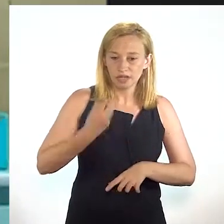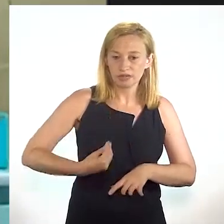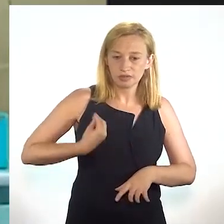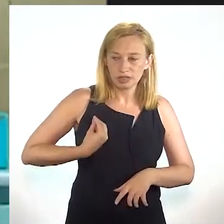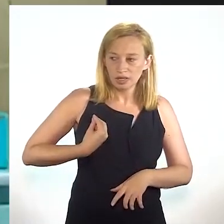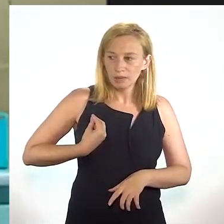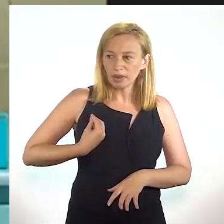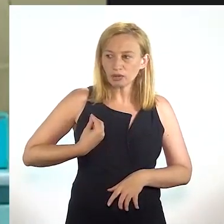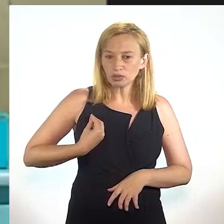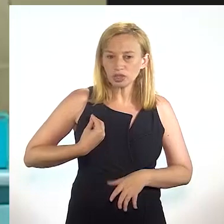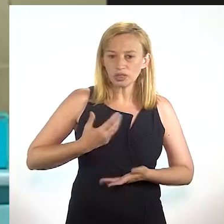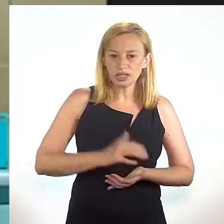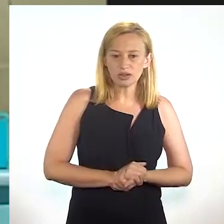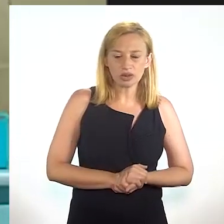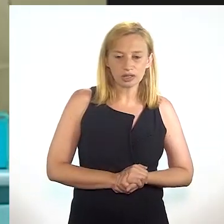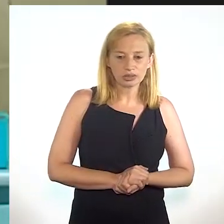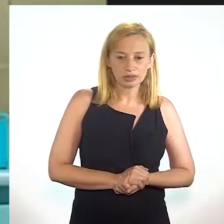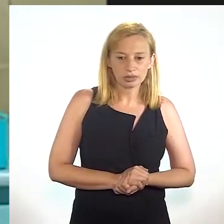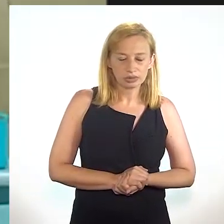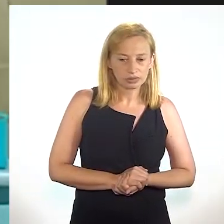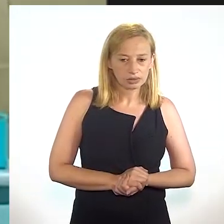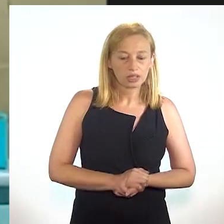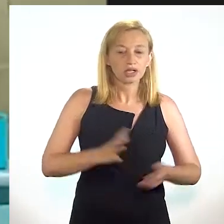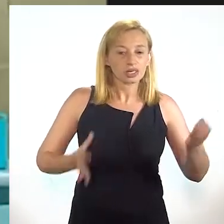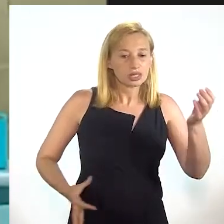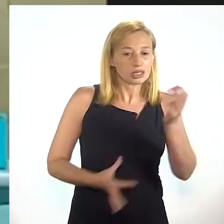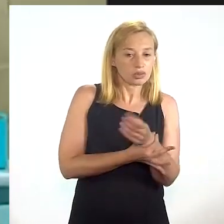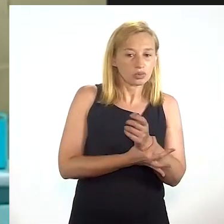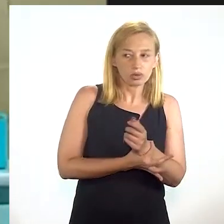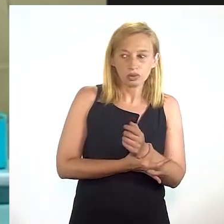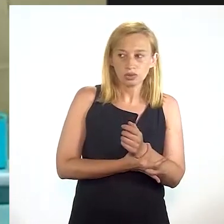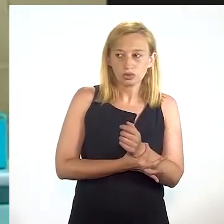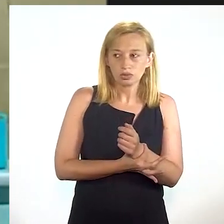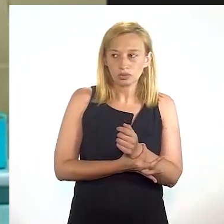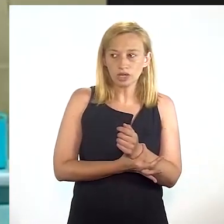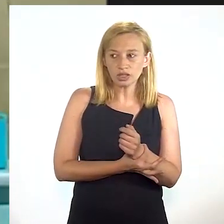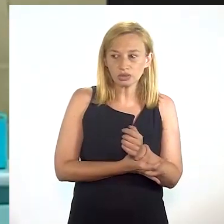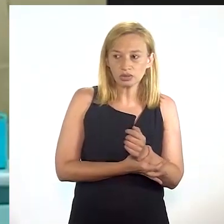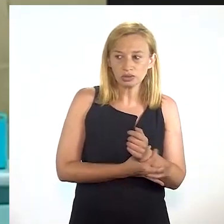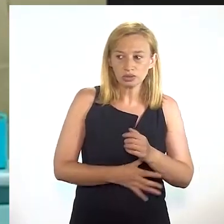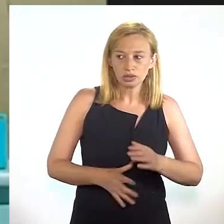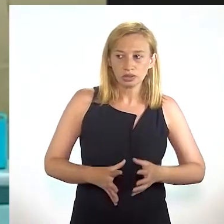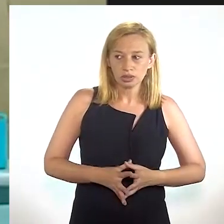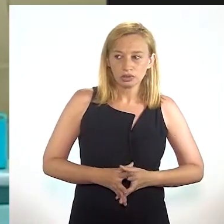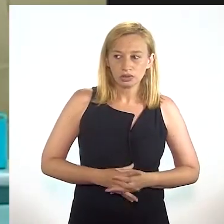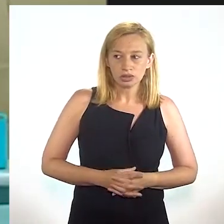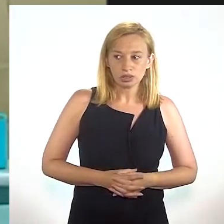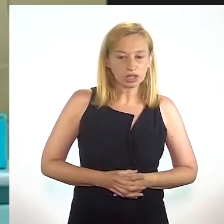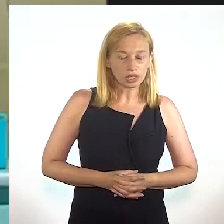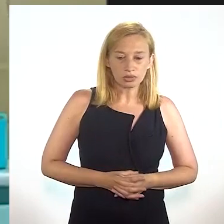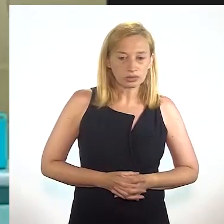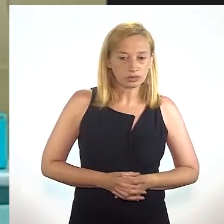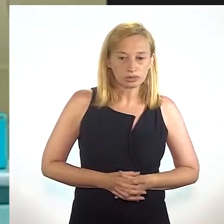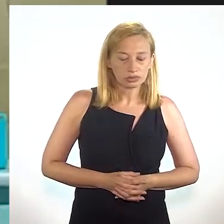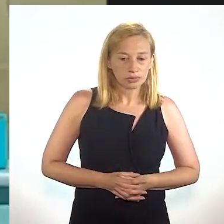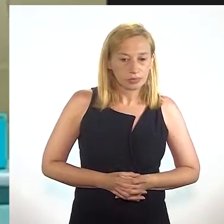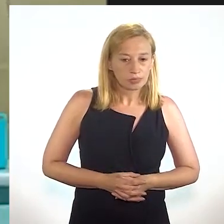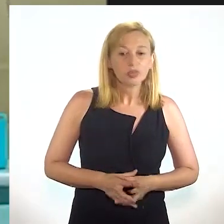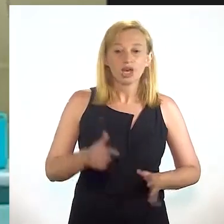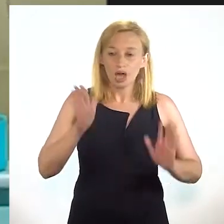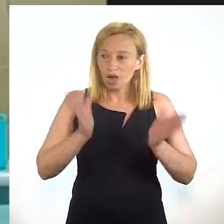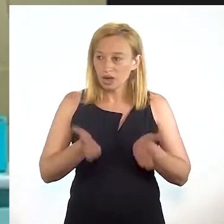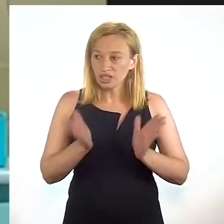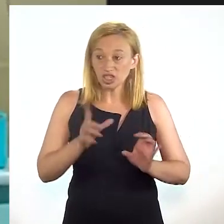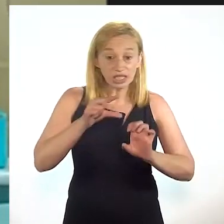porque eu trabalhei por um bom tempo da minha vida em regime CLT. Então, eu me sentia segura, eu tinha todos os